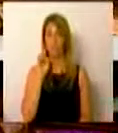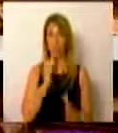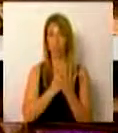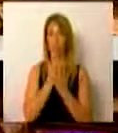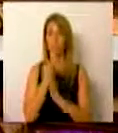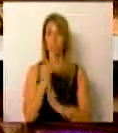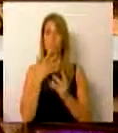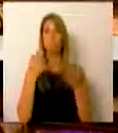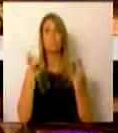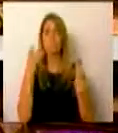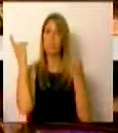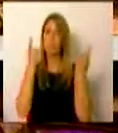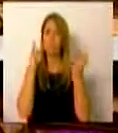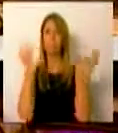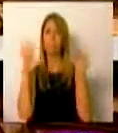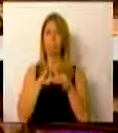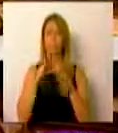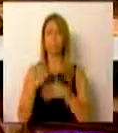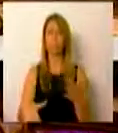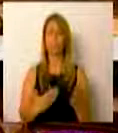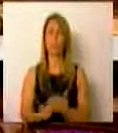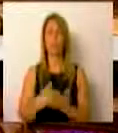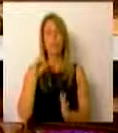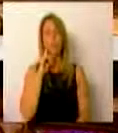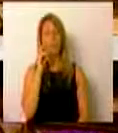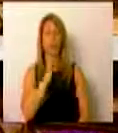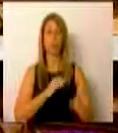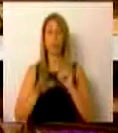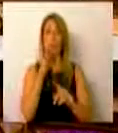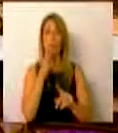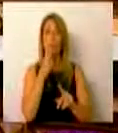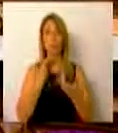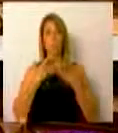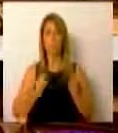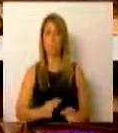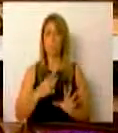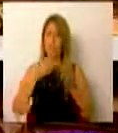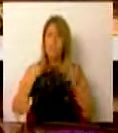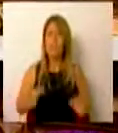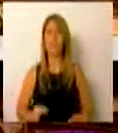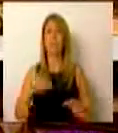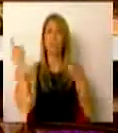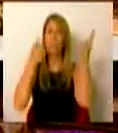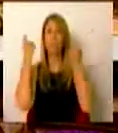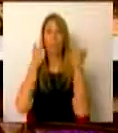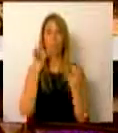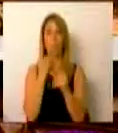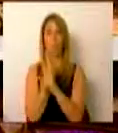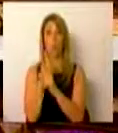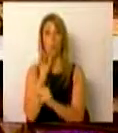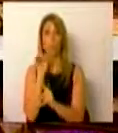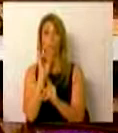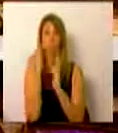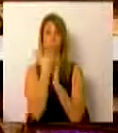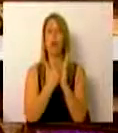pode deixar de ser considerada esta proposta. E temos, senhoras e senhores deputados, de estar perfeitamente conscientes na ponderação dos valores, e alguns foram aqui